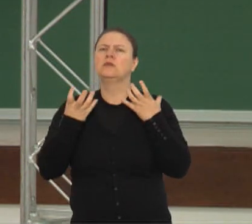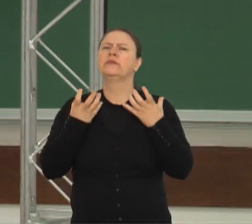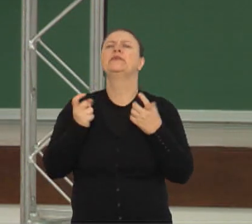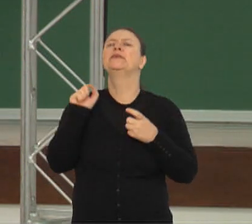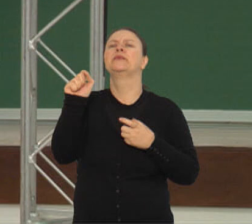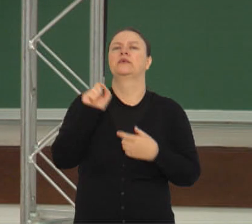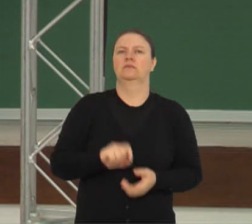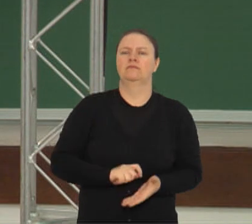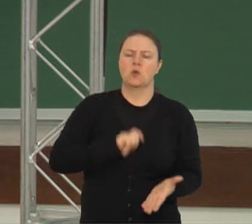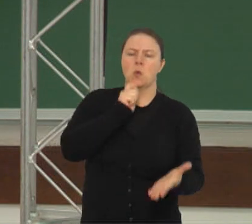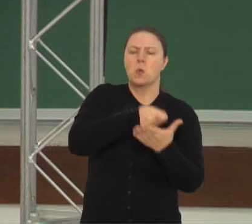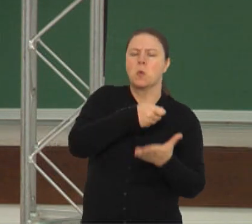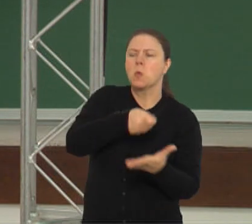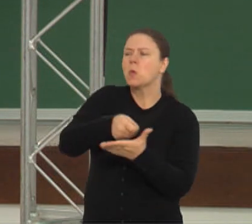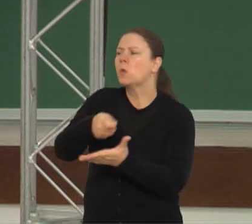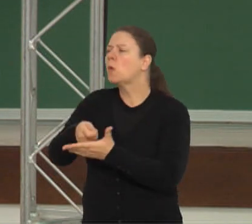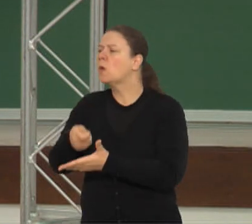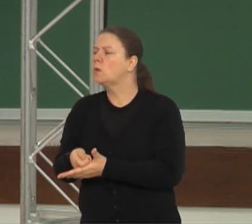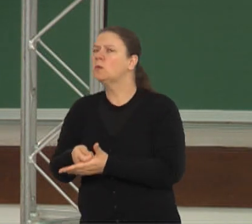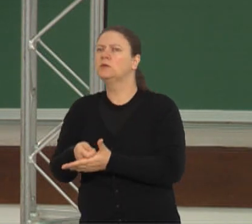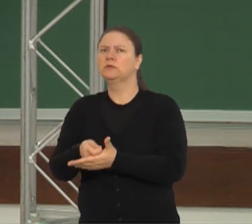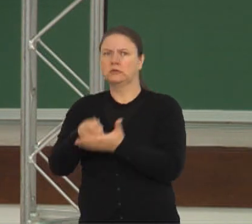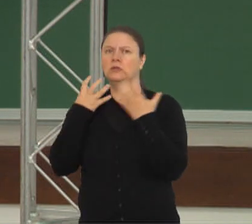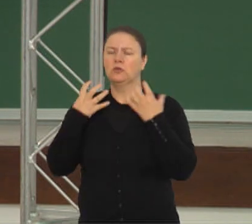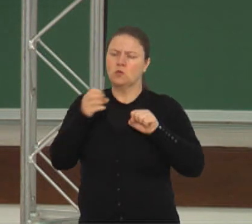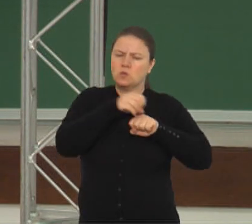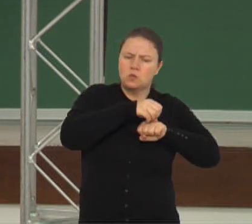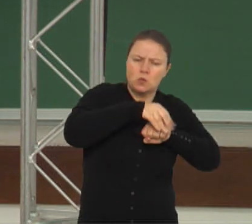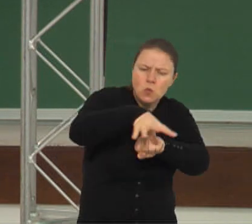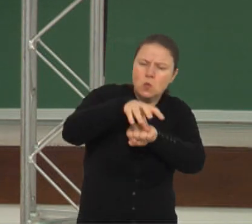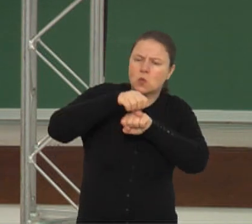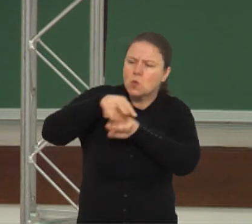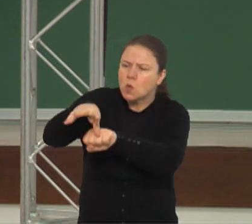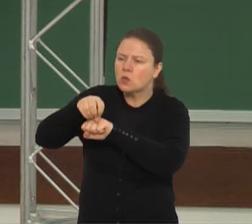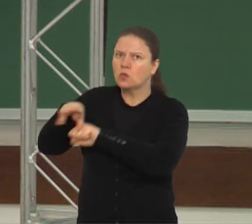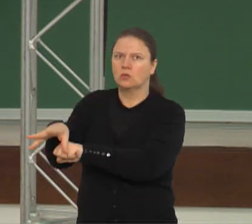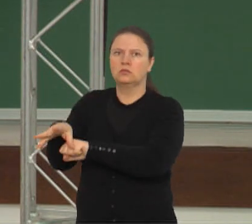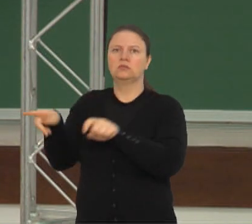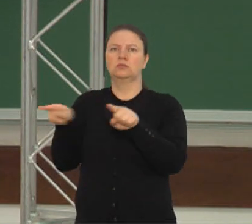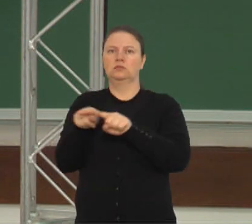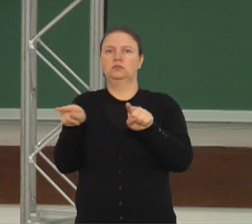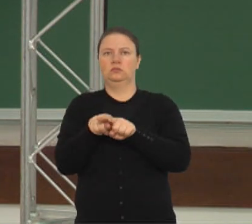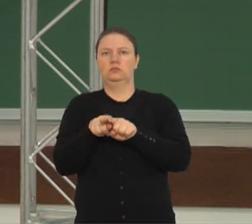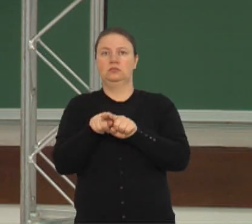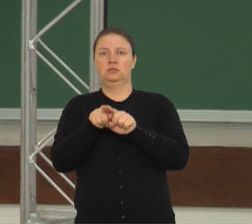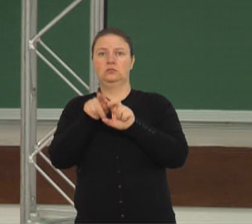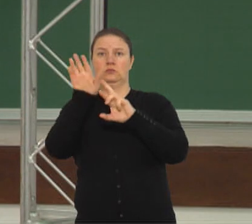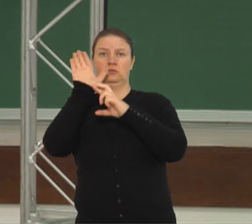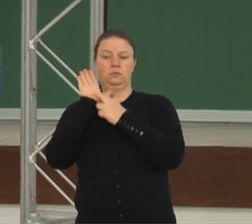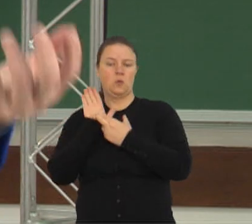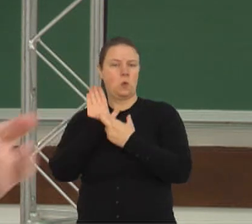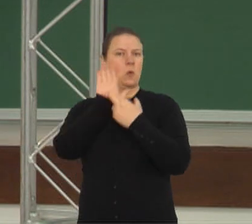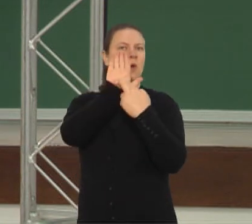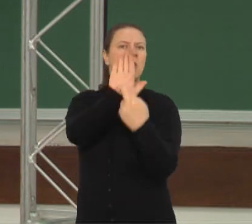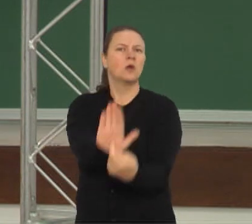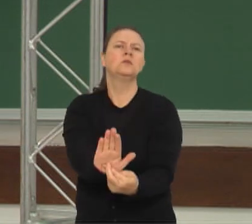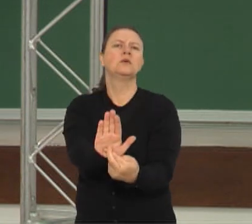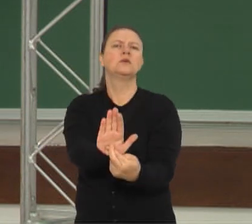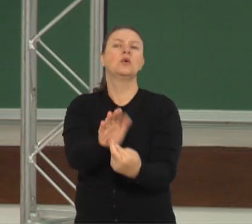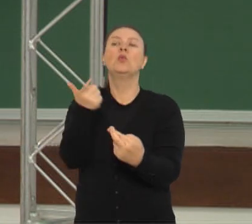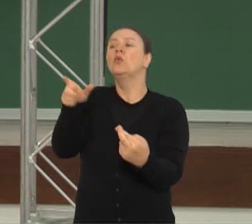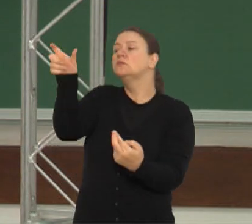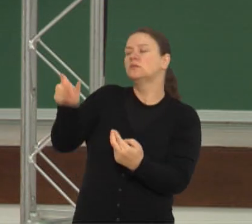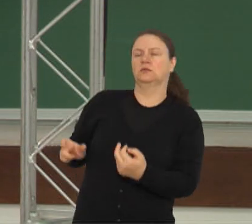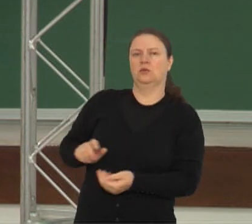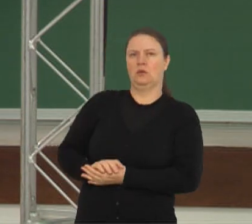poder transmitir ensinamentos ou cobravam para representar uma outra pessoa que